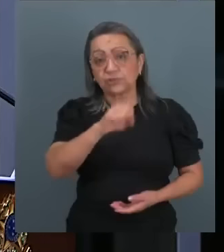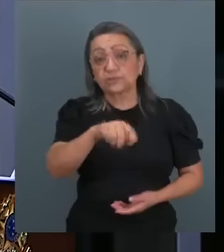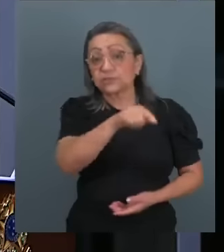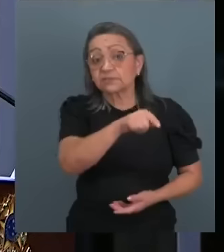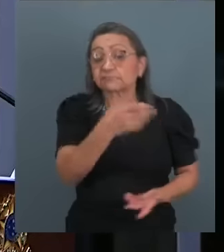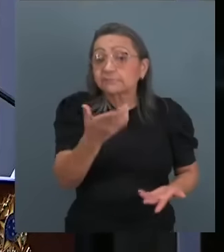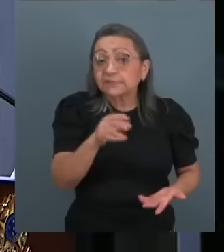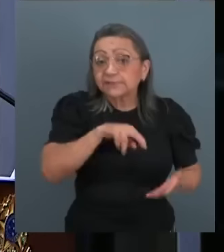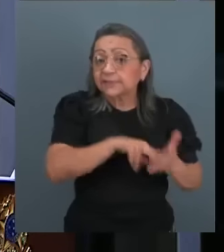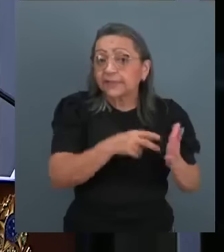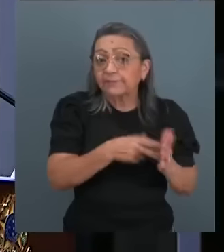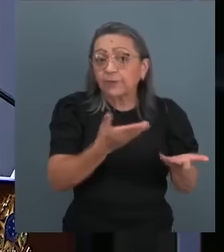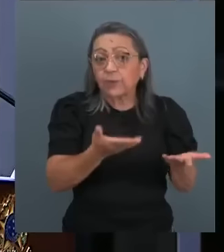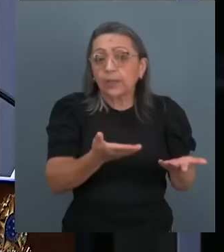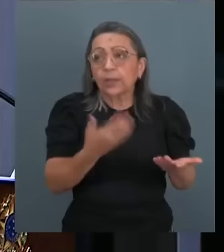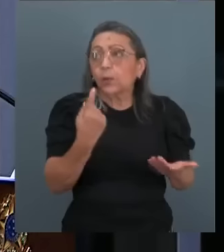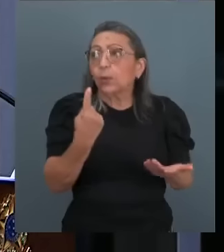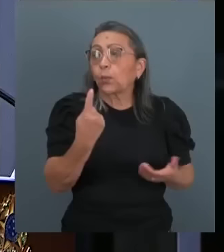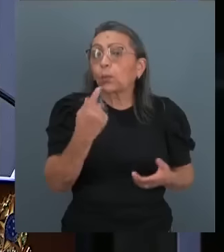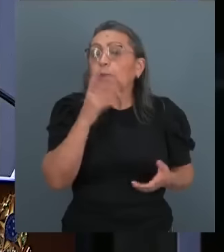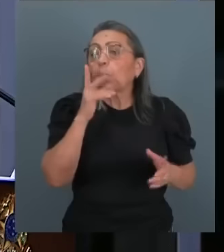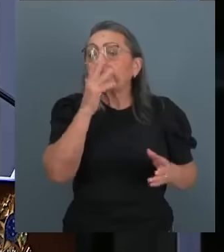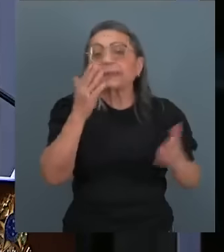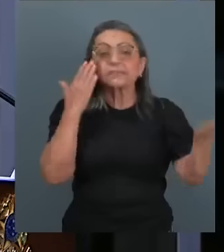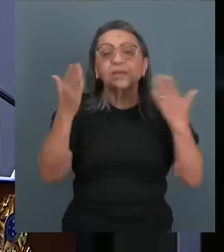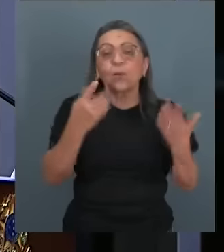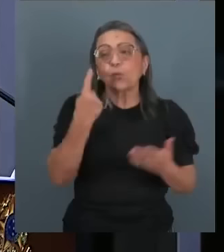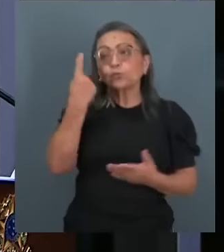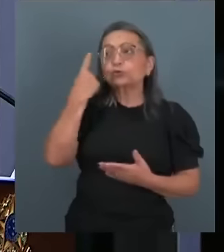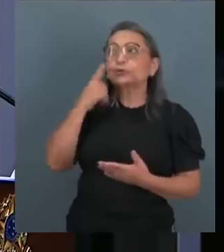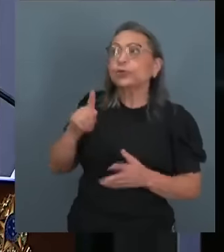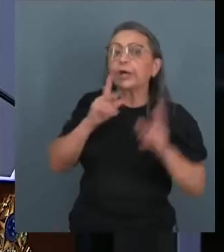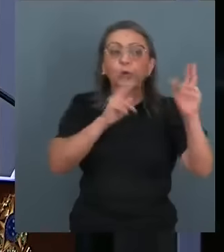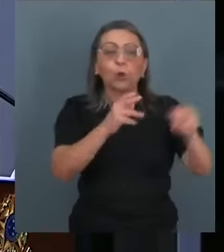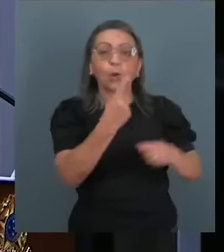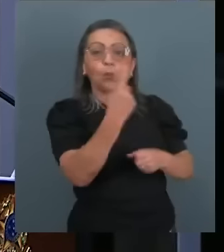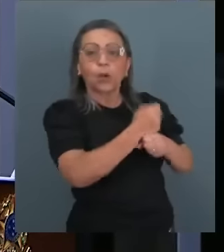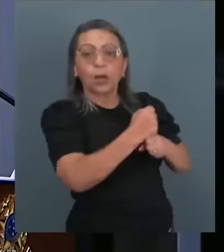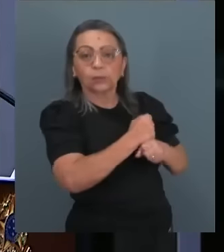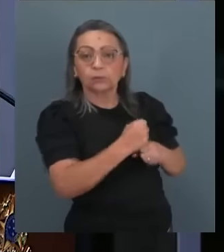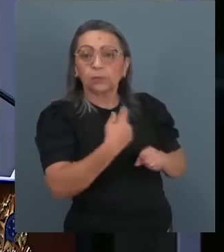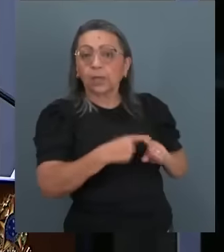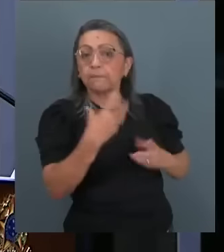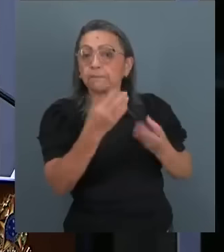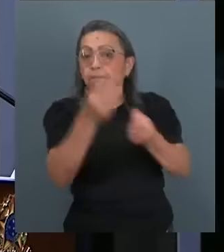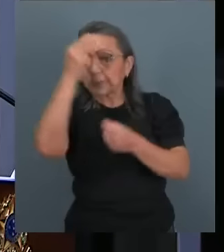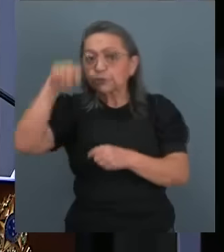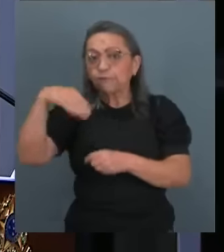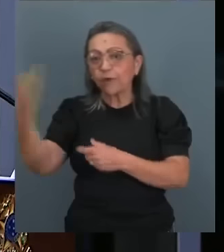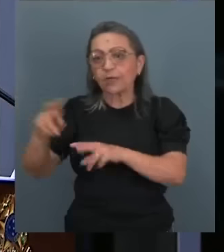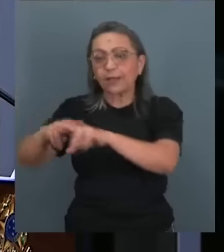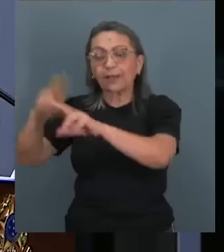significa um ano para outras pessoas que estão livres.